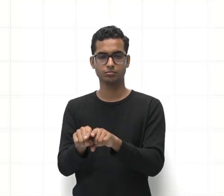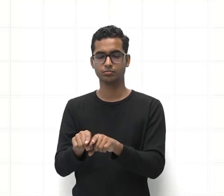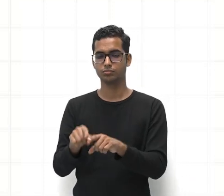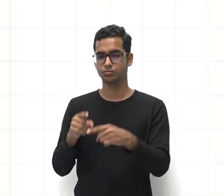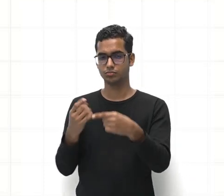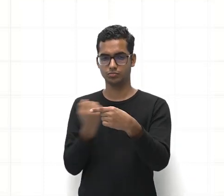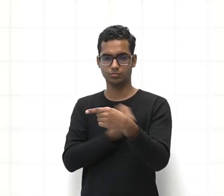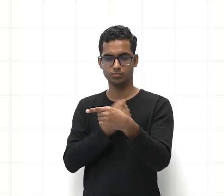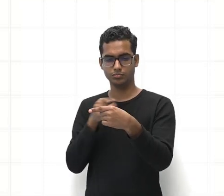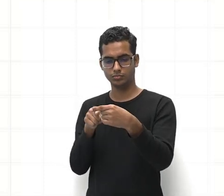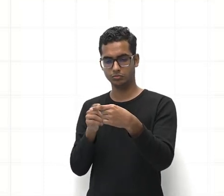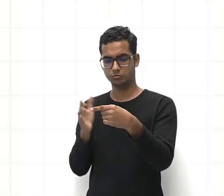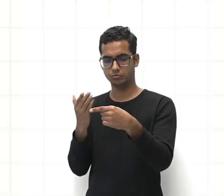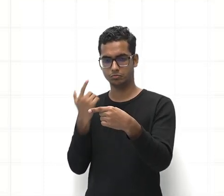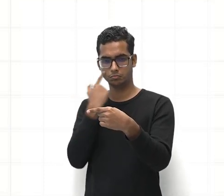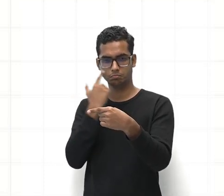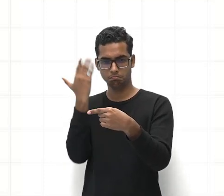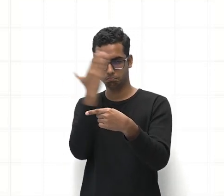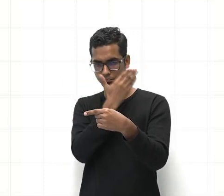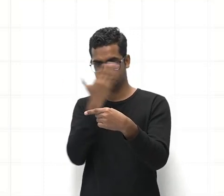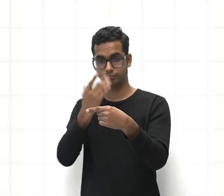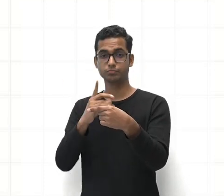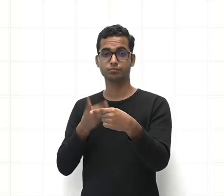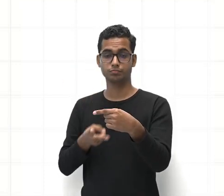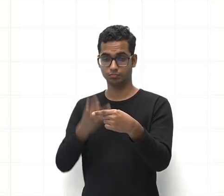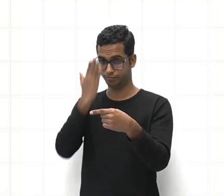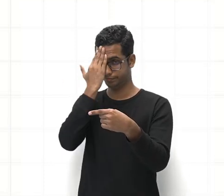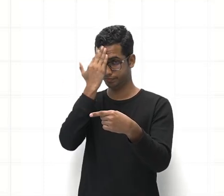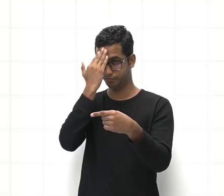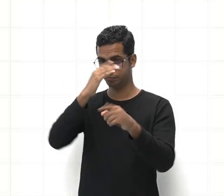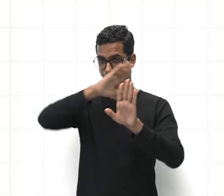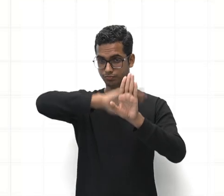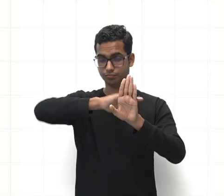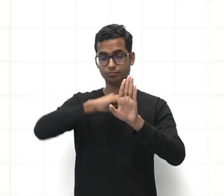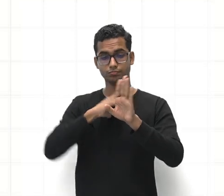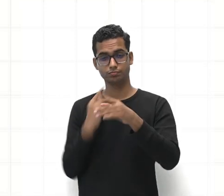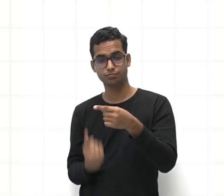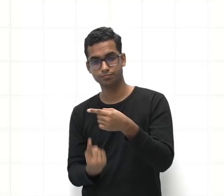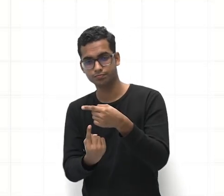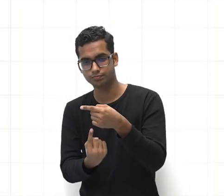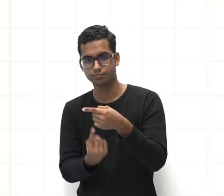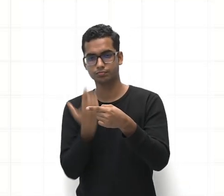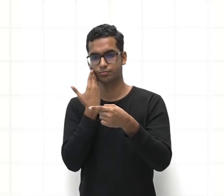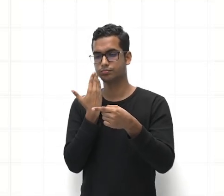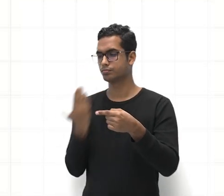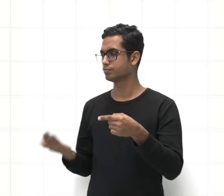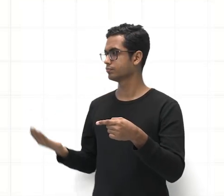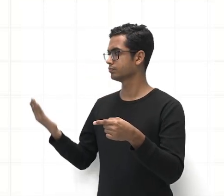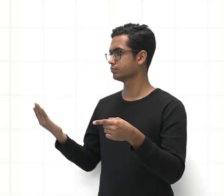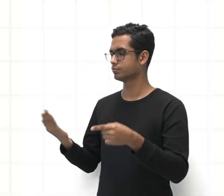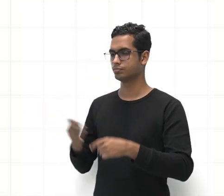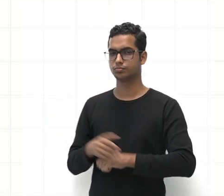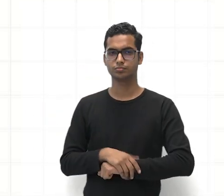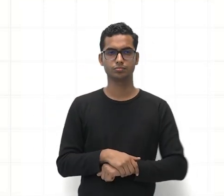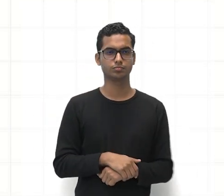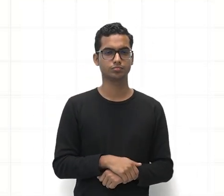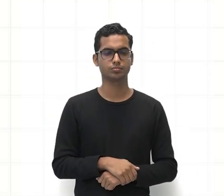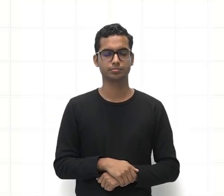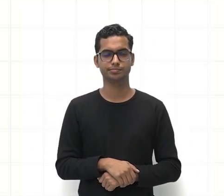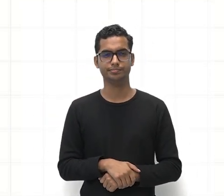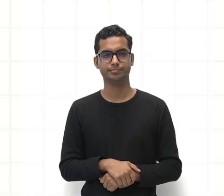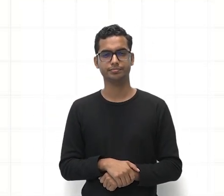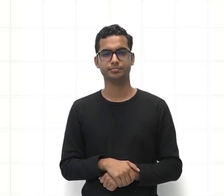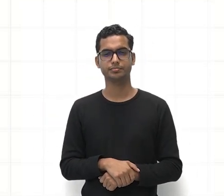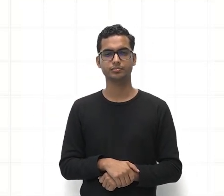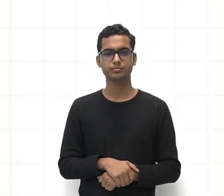todo número aqui, né, independente de ser um número escrito na forma decimal ou um número natural,